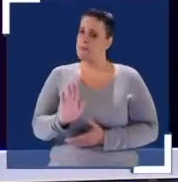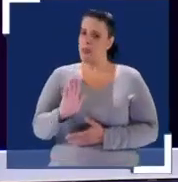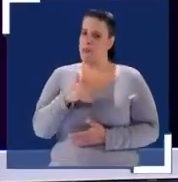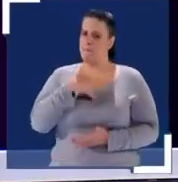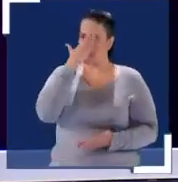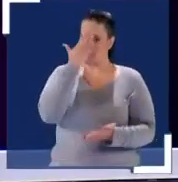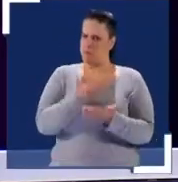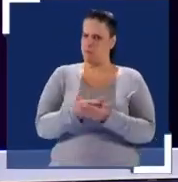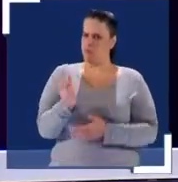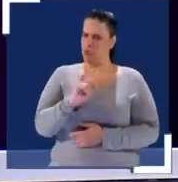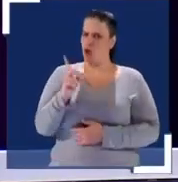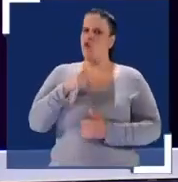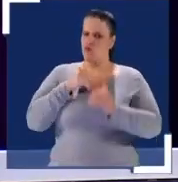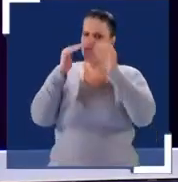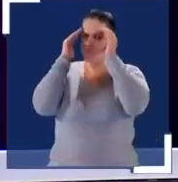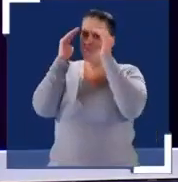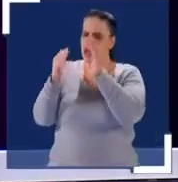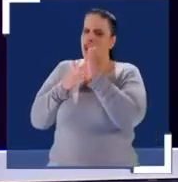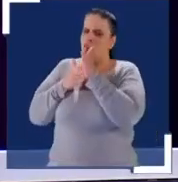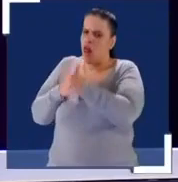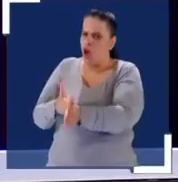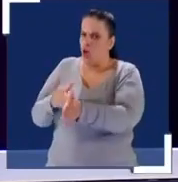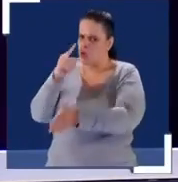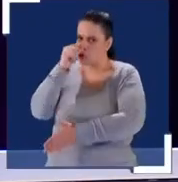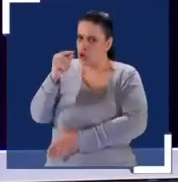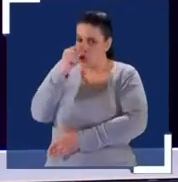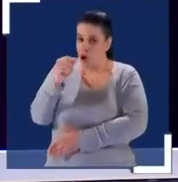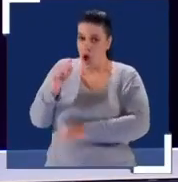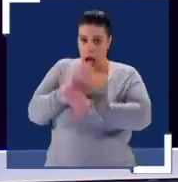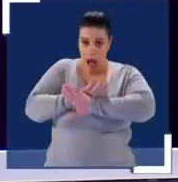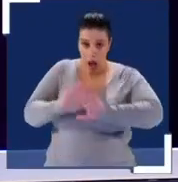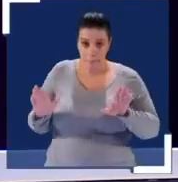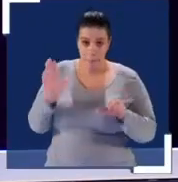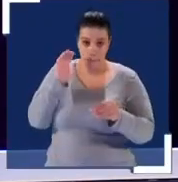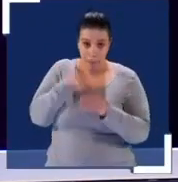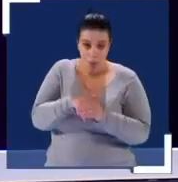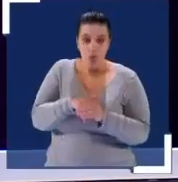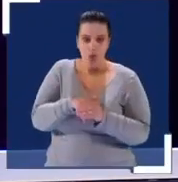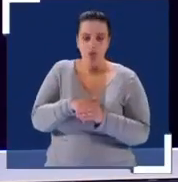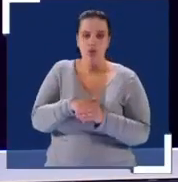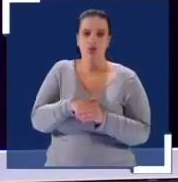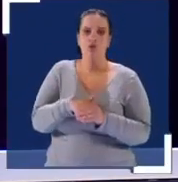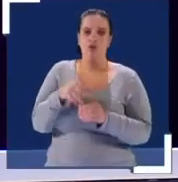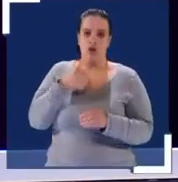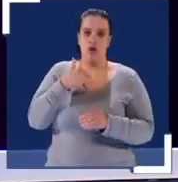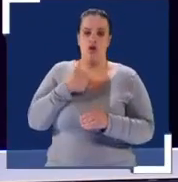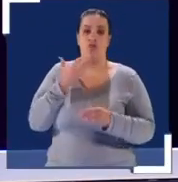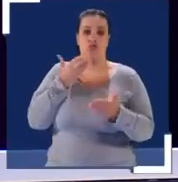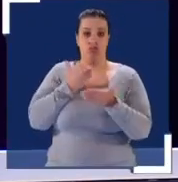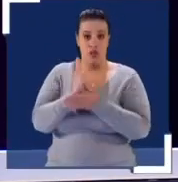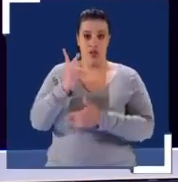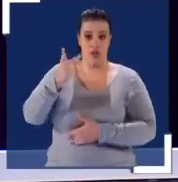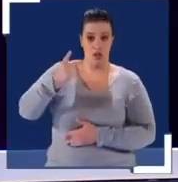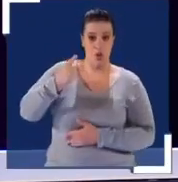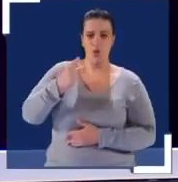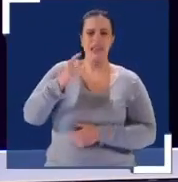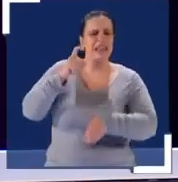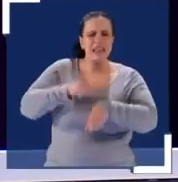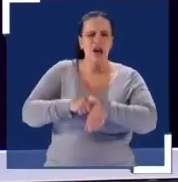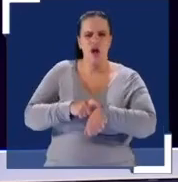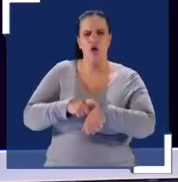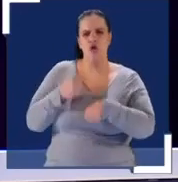Tenho sido muito leal ao governador Geraldo Alckmin. Assim que encerrar as eleições e eu passei ao segundo turno, a primeira pessoa que eu fui